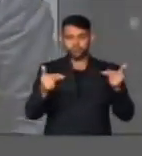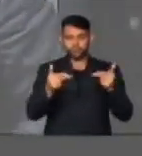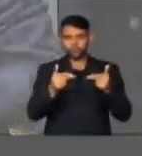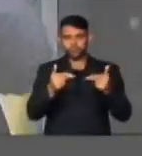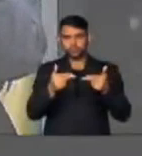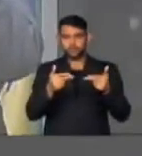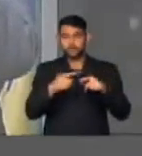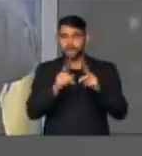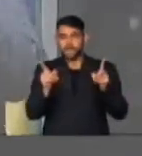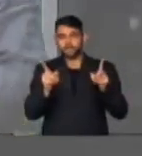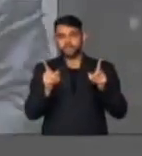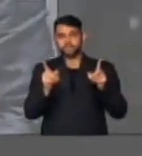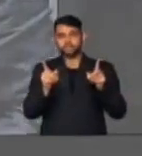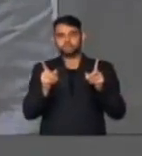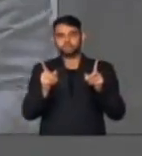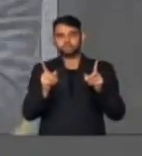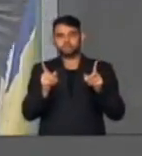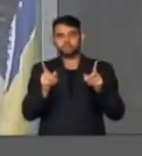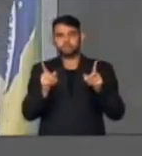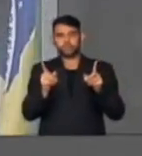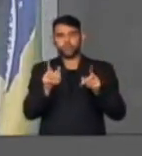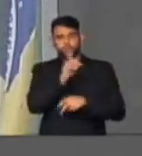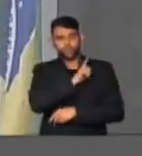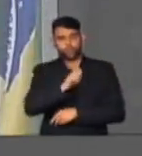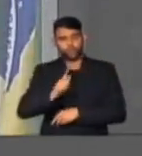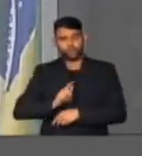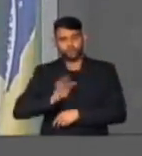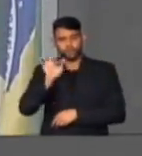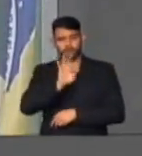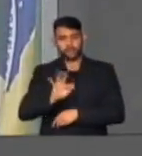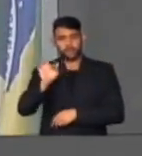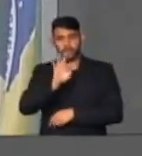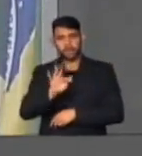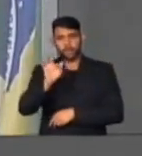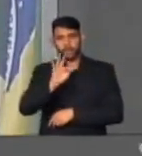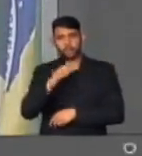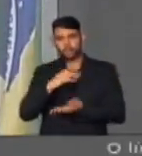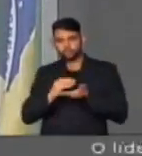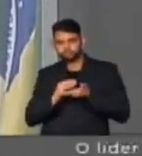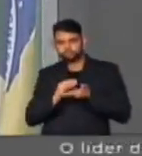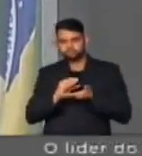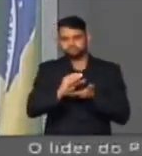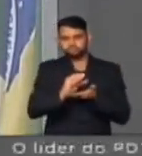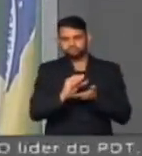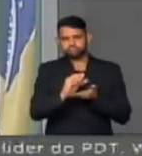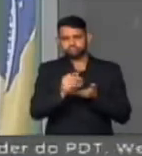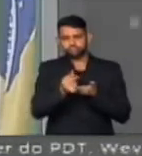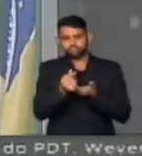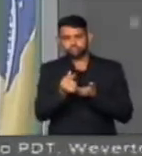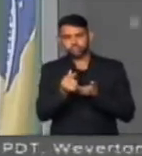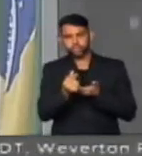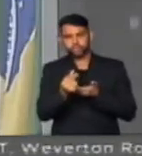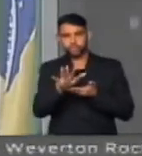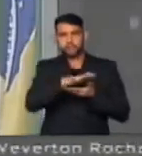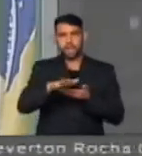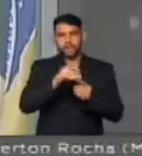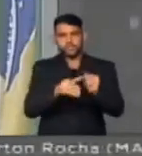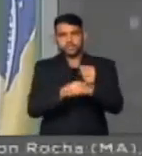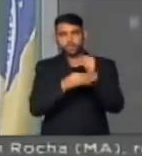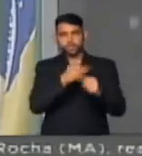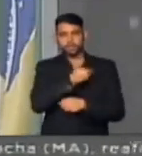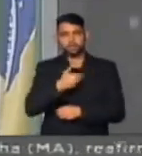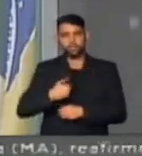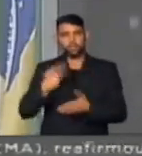males. Mas o governo federal não põe um centavo para que a segurança